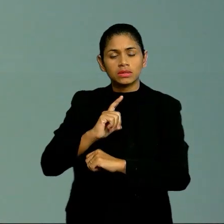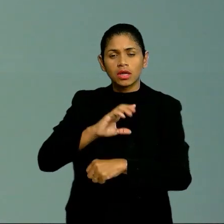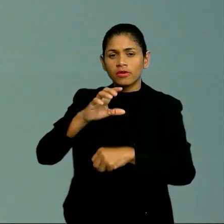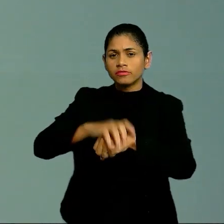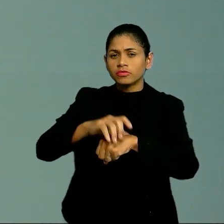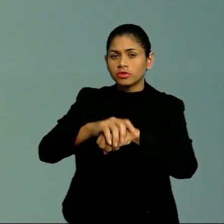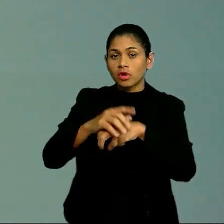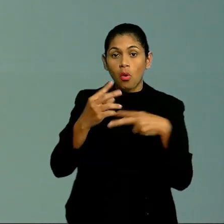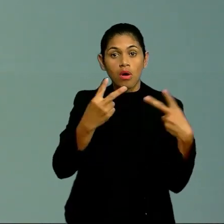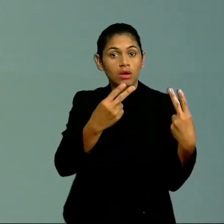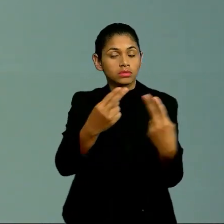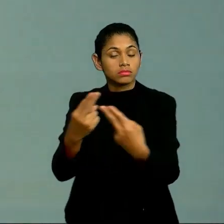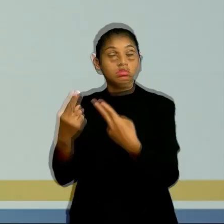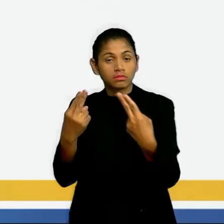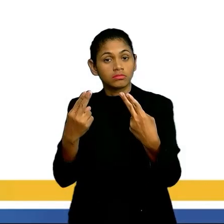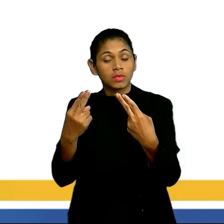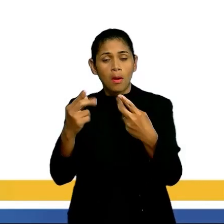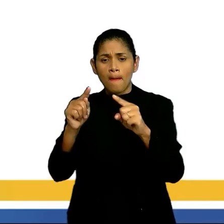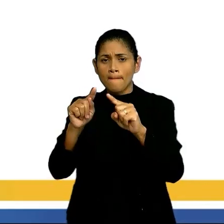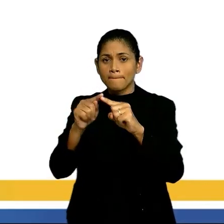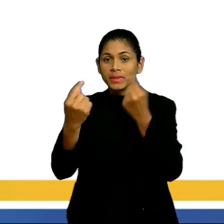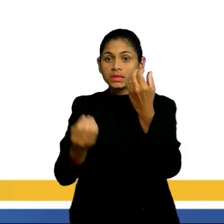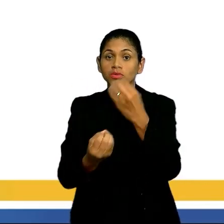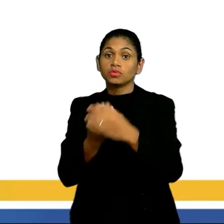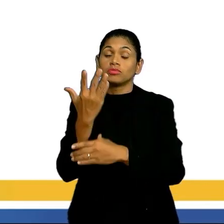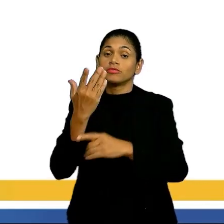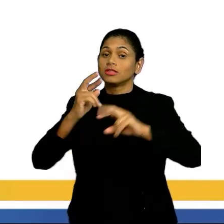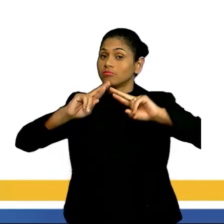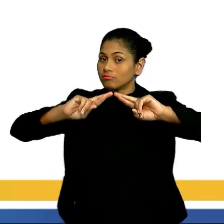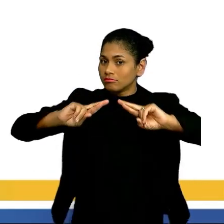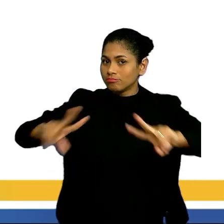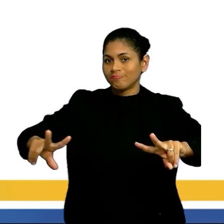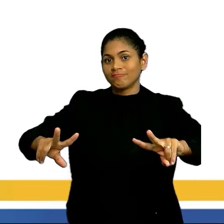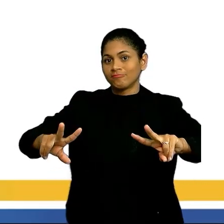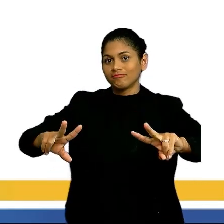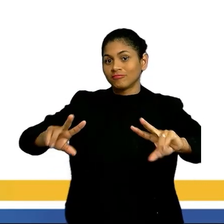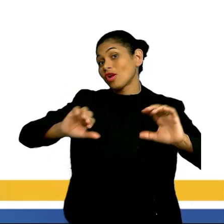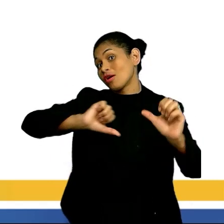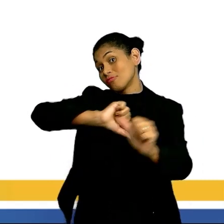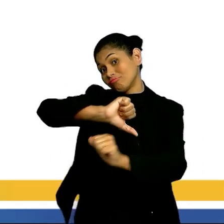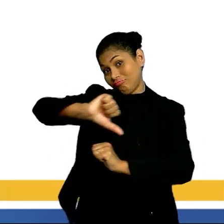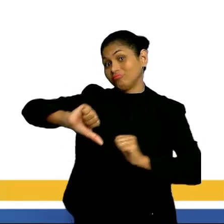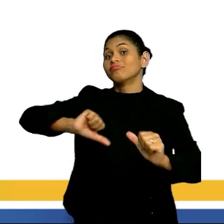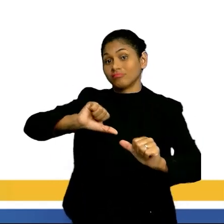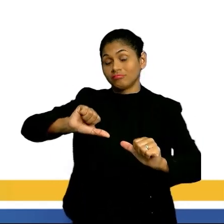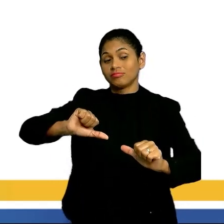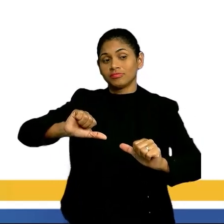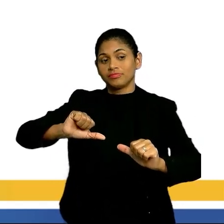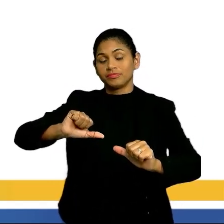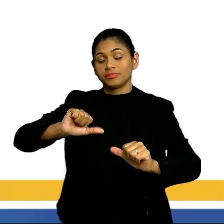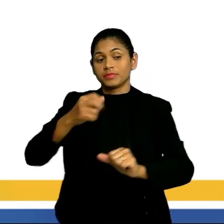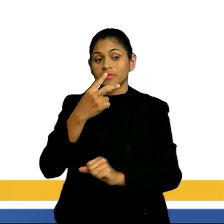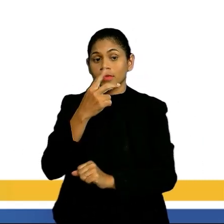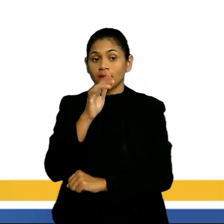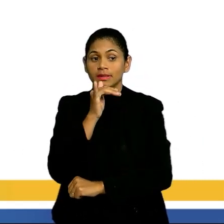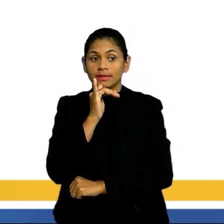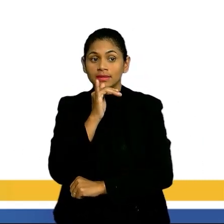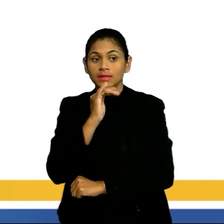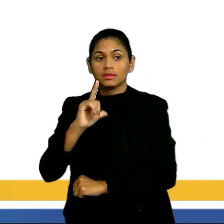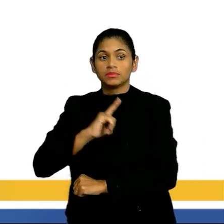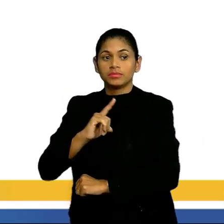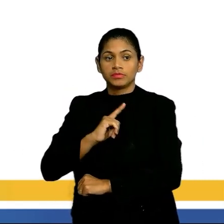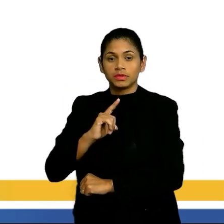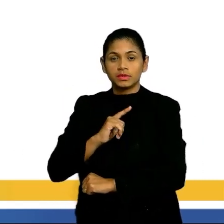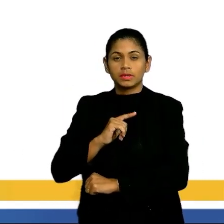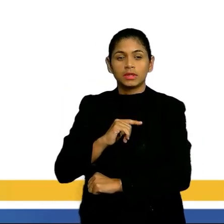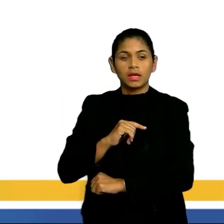origem embrionária é diferente. Só prestar atenção aqui nesses dois exemplos. Temos as asas de um inseto e as asas de uma